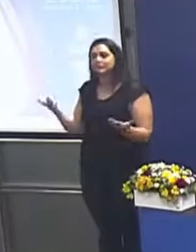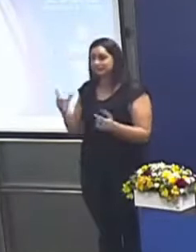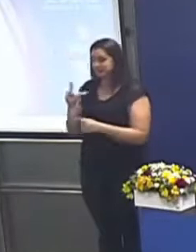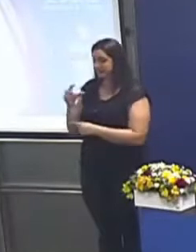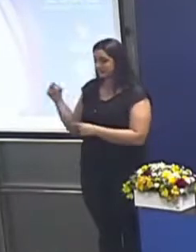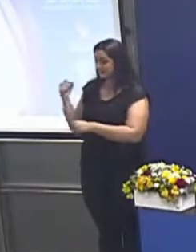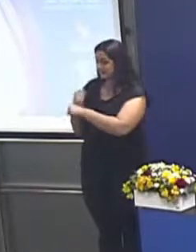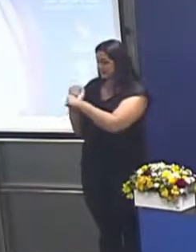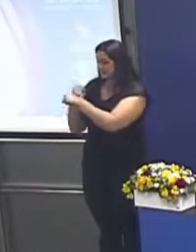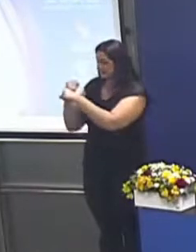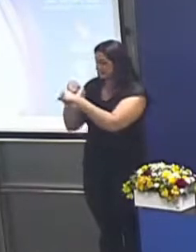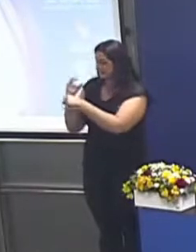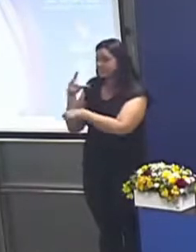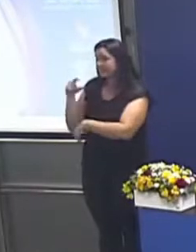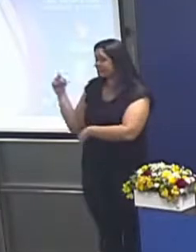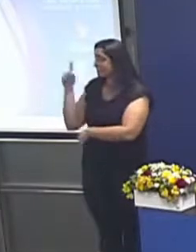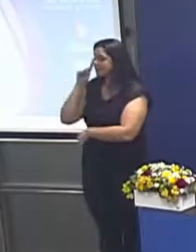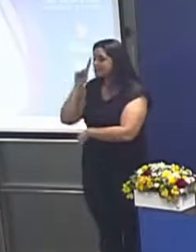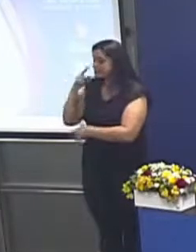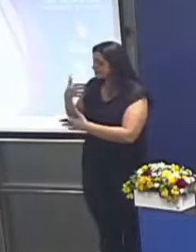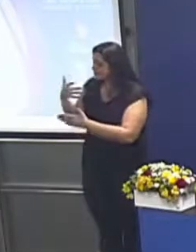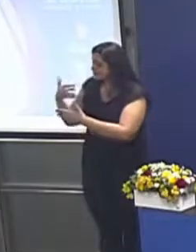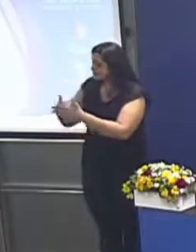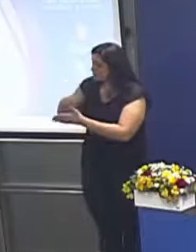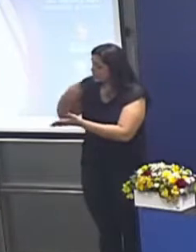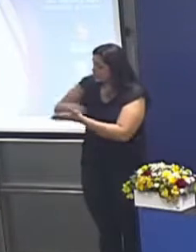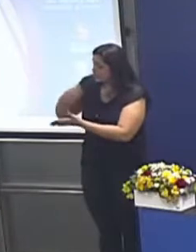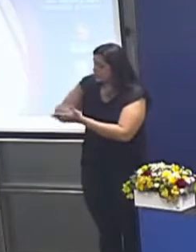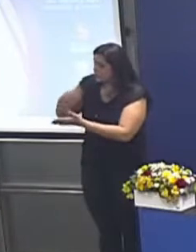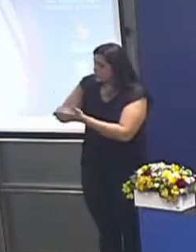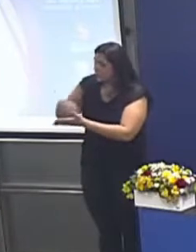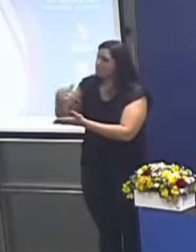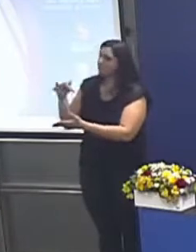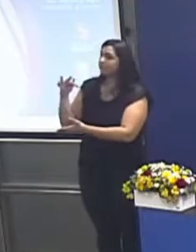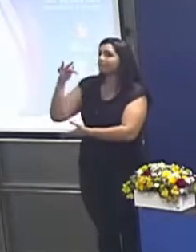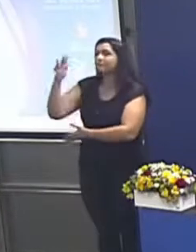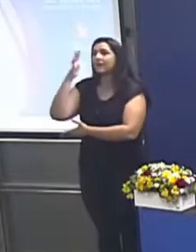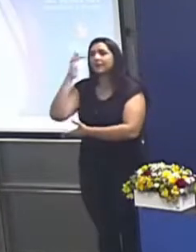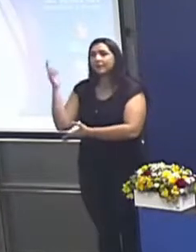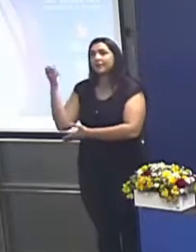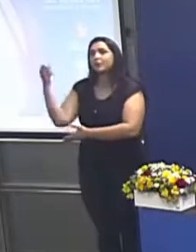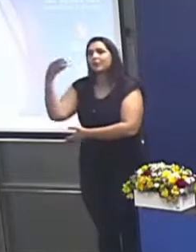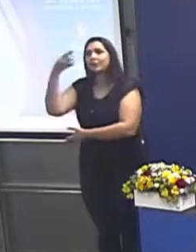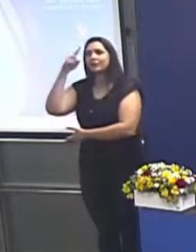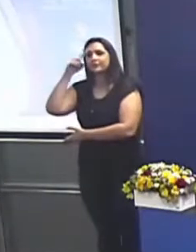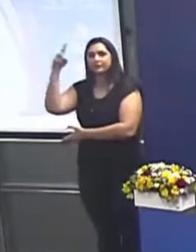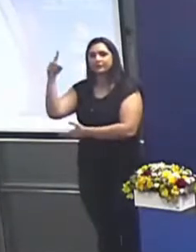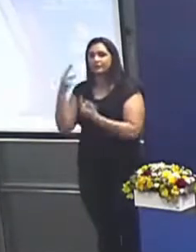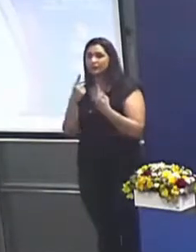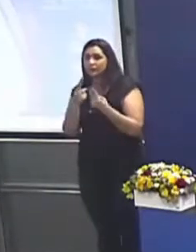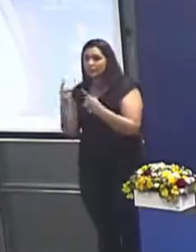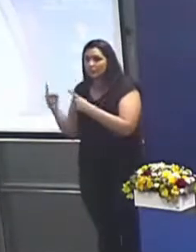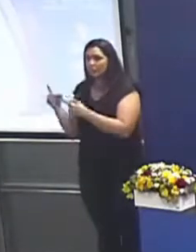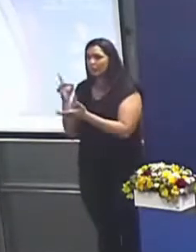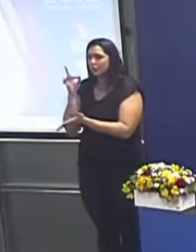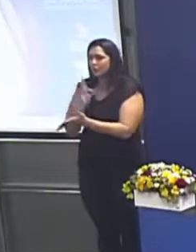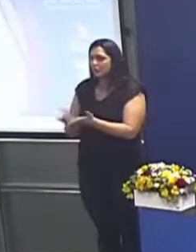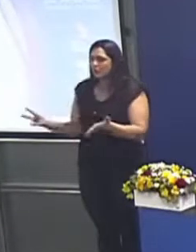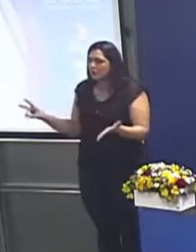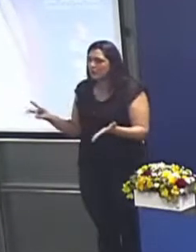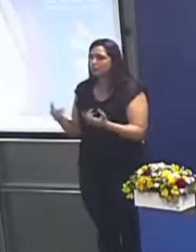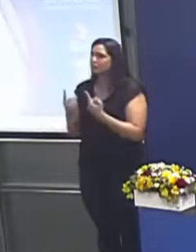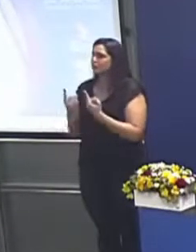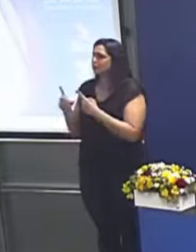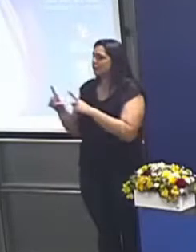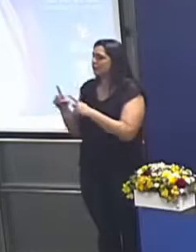dias sejamos resistência e luta para construir amanhã será outro dia, contra as ações de ódio,